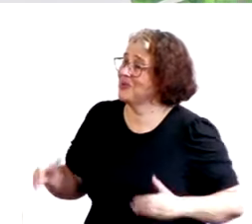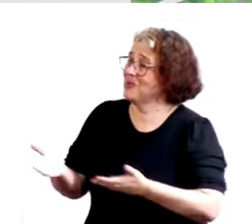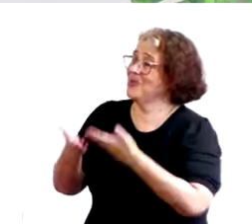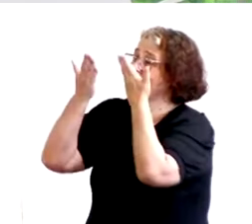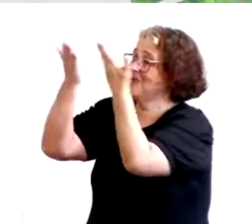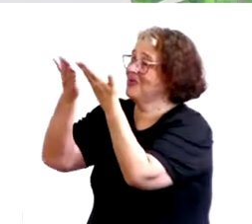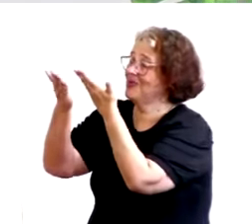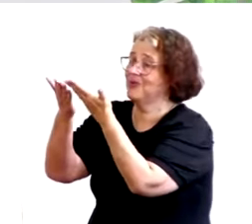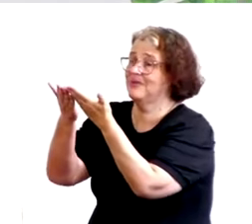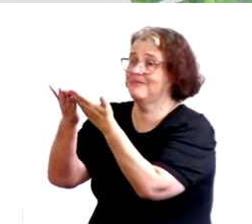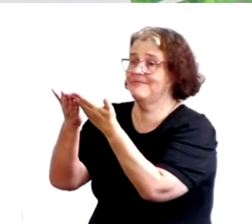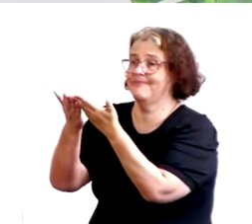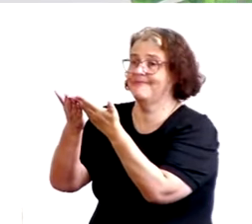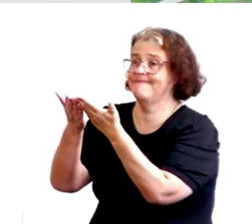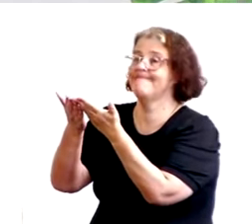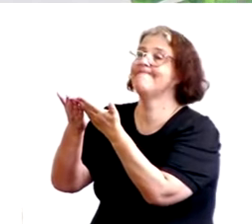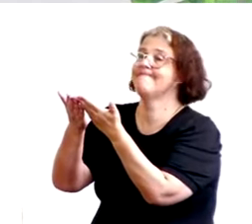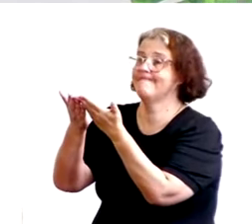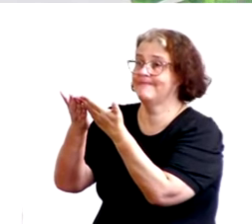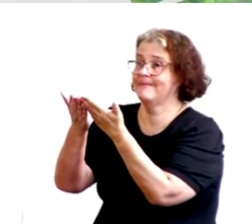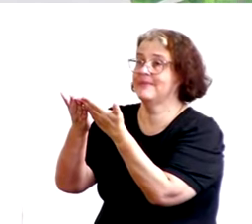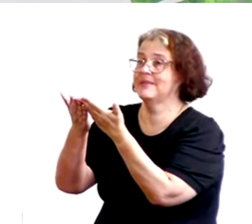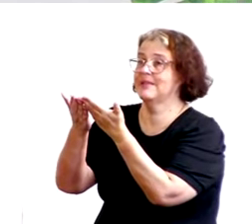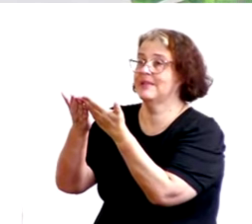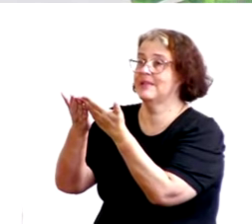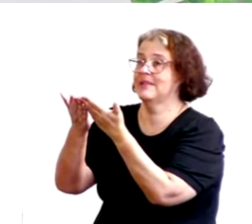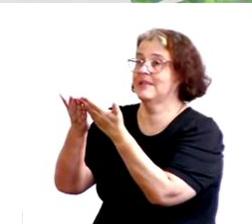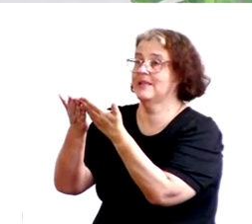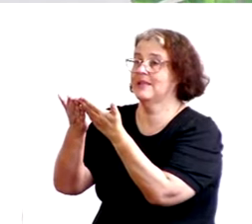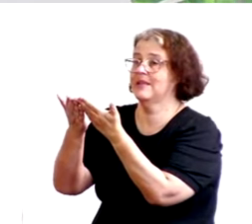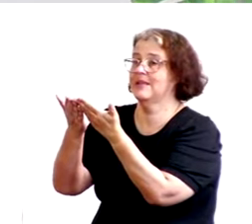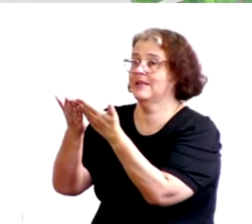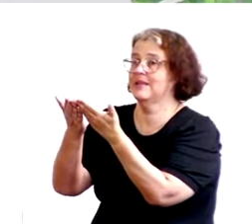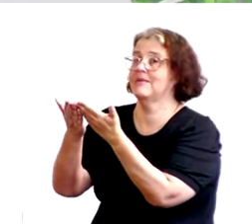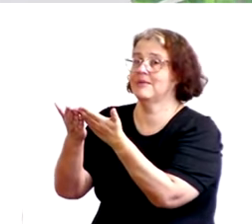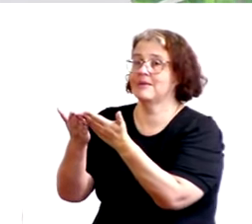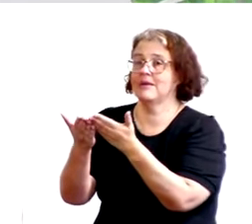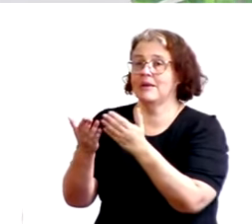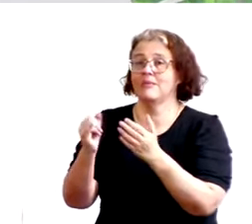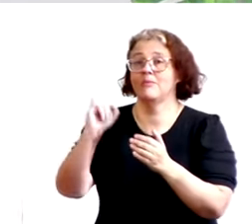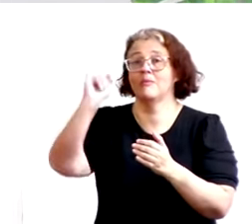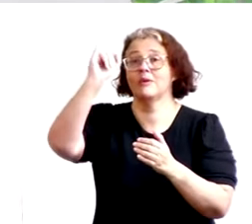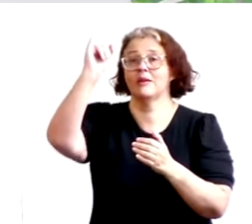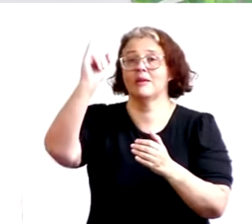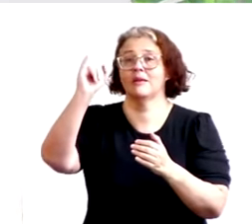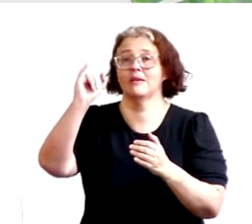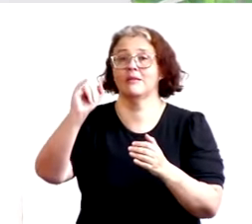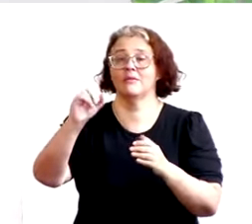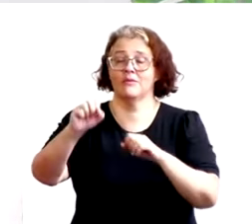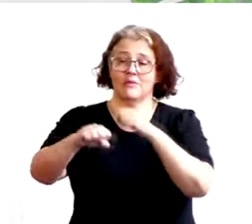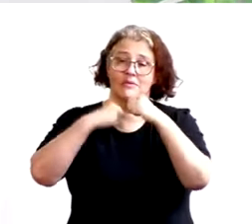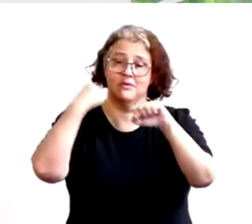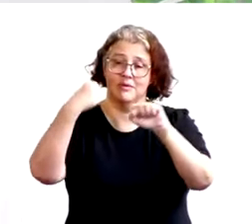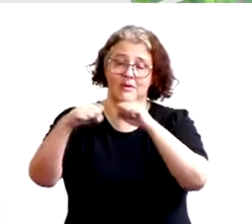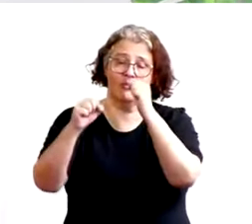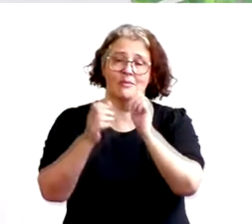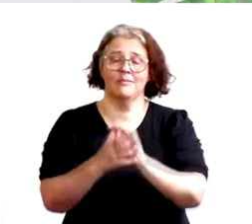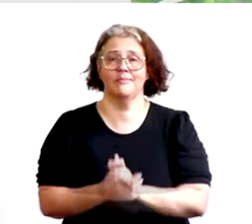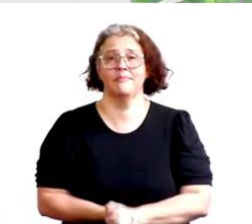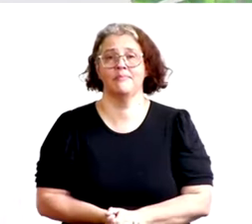leva para um ponto crucial dentro dentro do Salmo dentro do Salmo